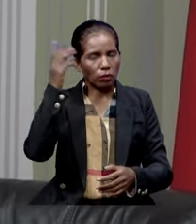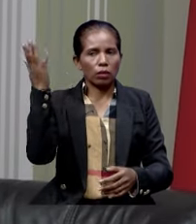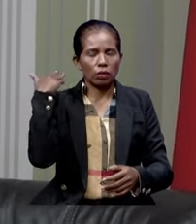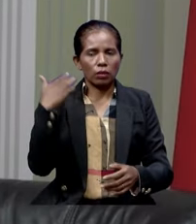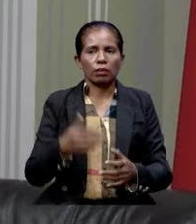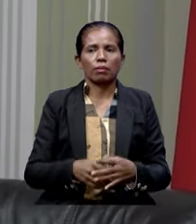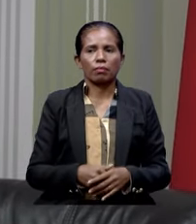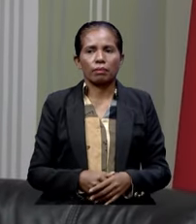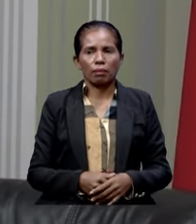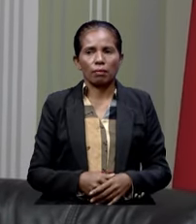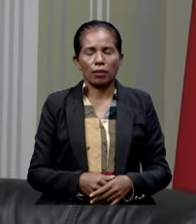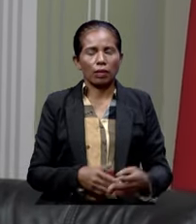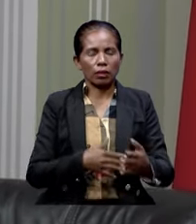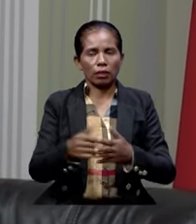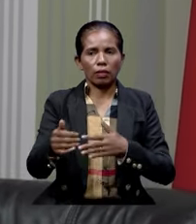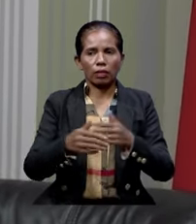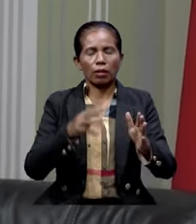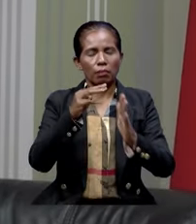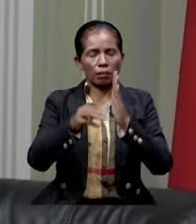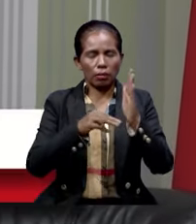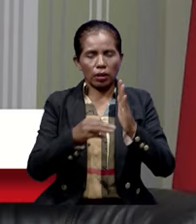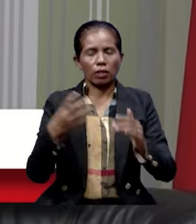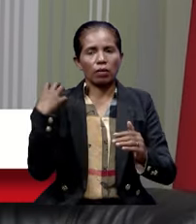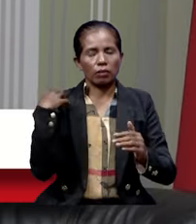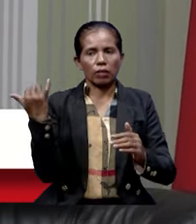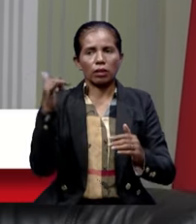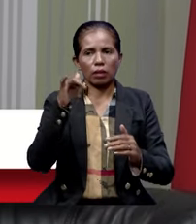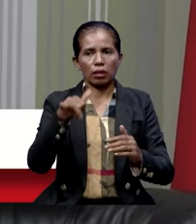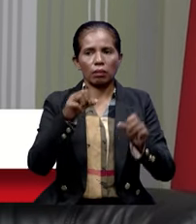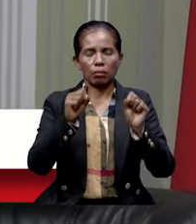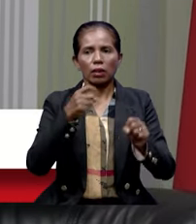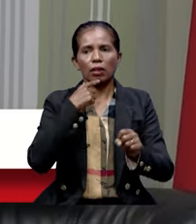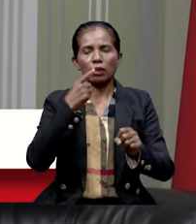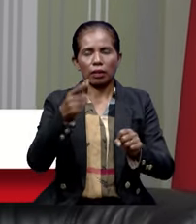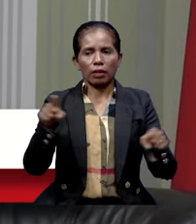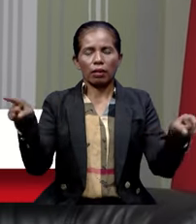anterior, Darabarak Medi Oficer Ne, Beledia, a nessa